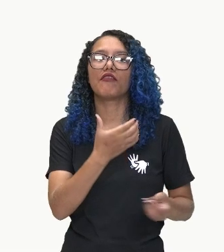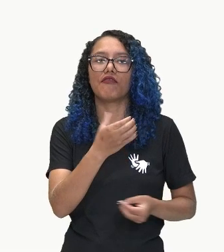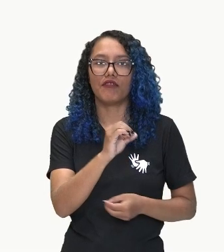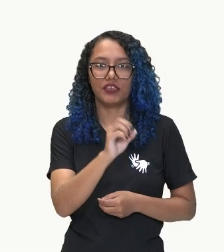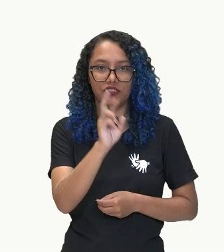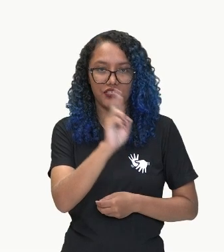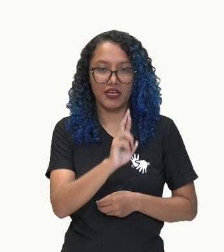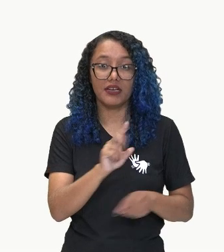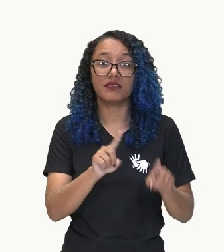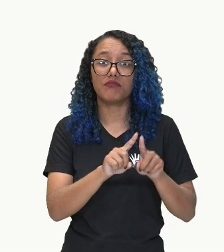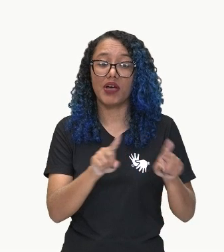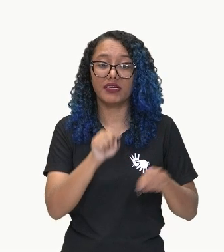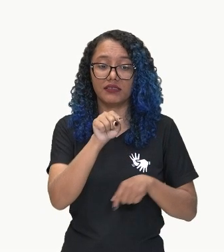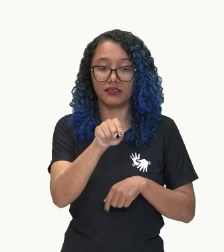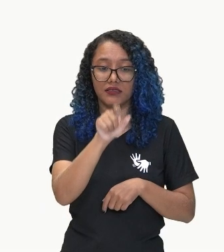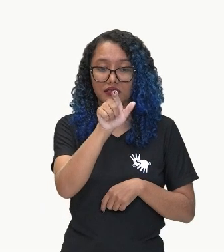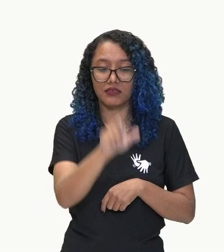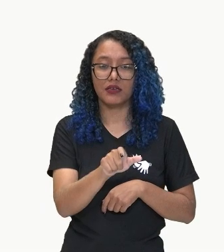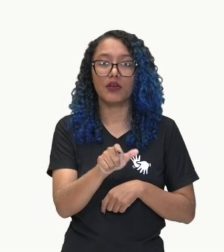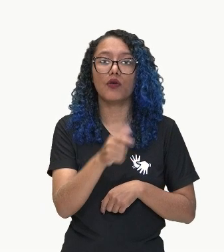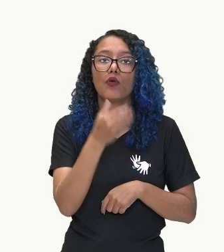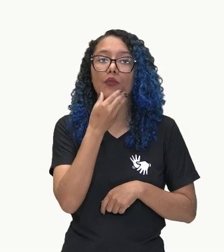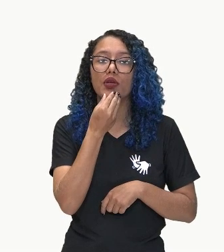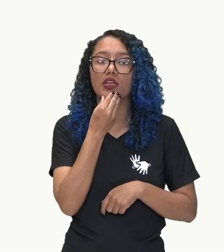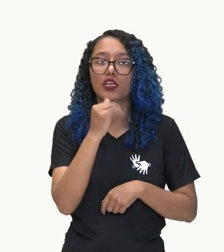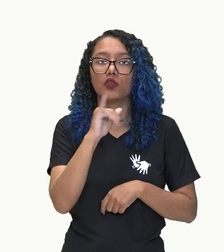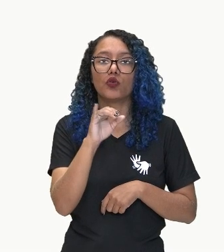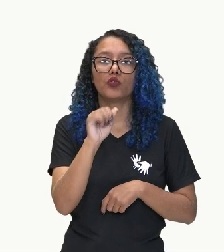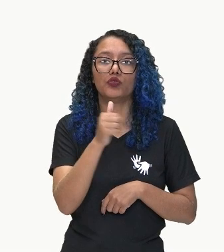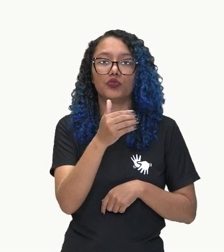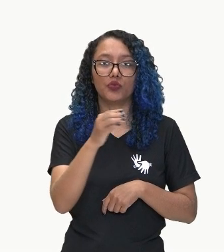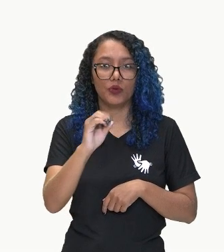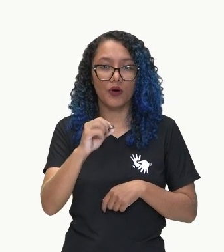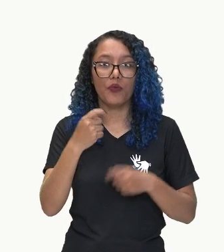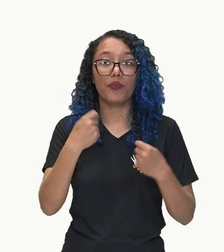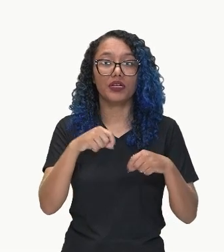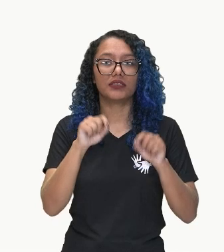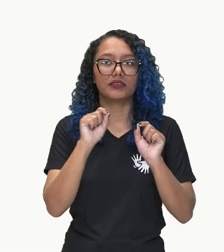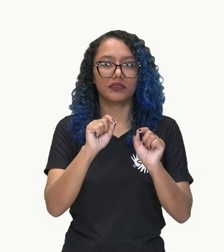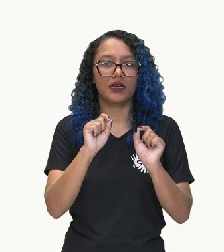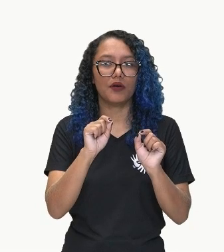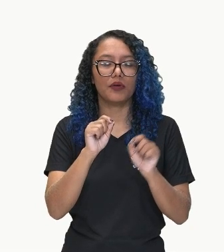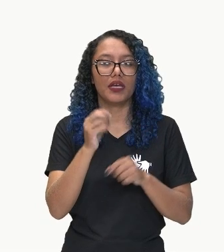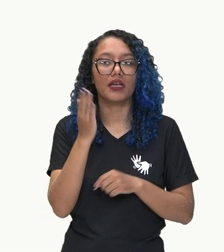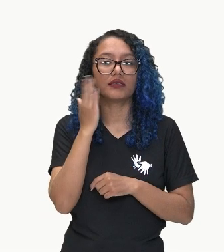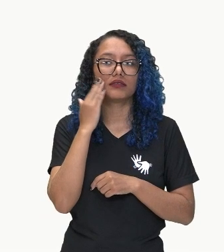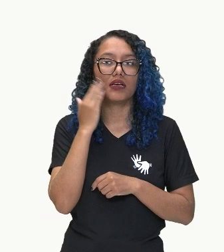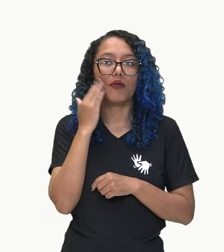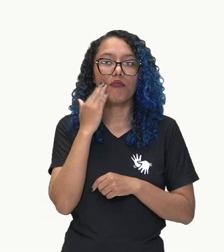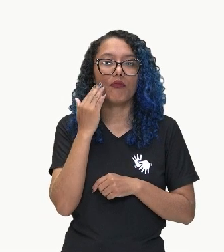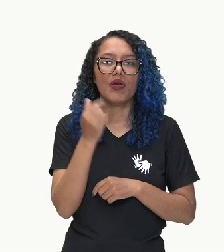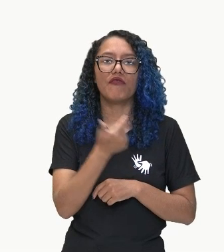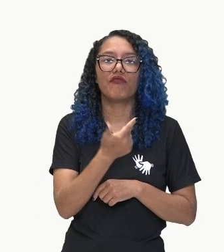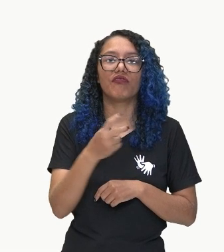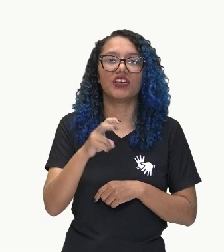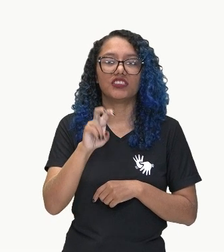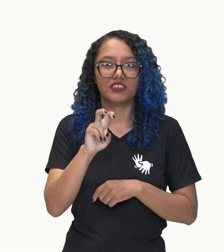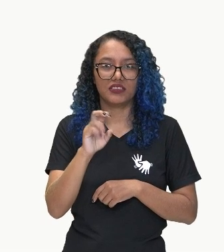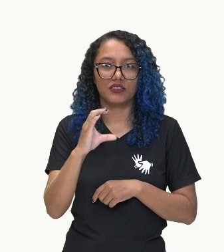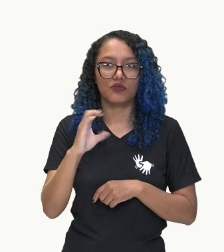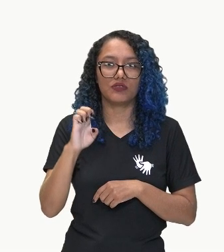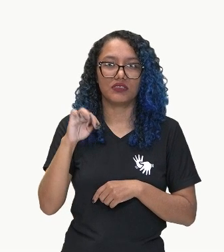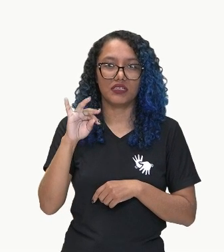pouco aí de fração decimal e número decimal para ele ficar esperto para ver quanto vai receber. O que a questão diz?